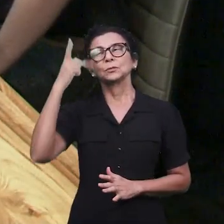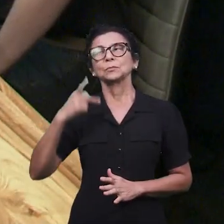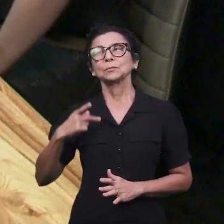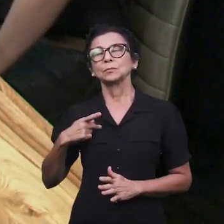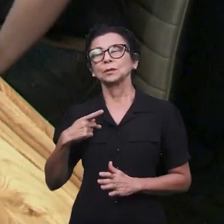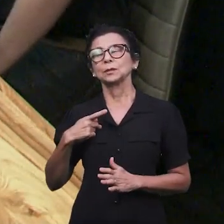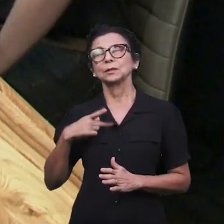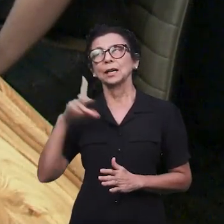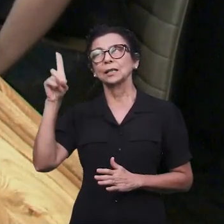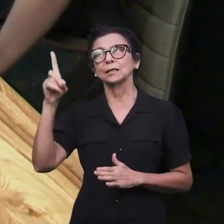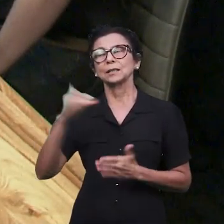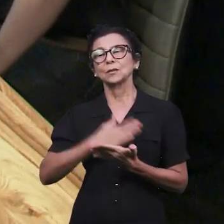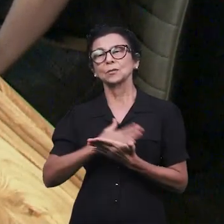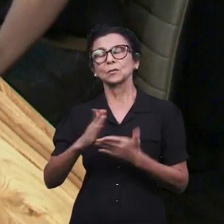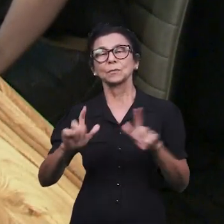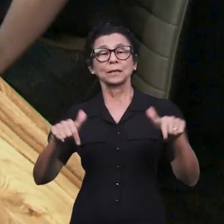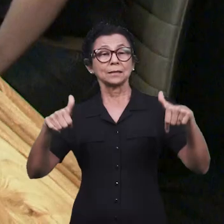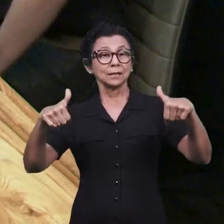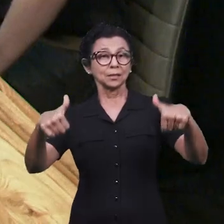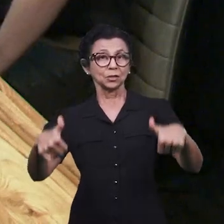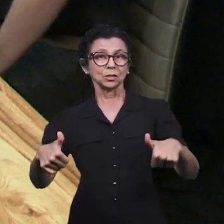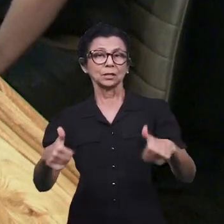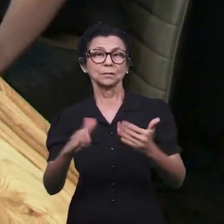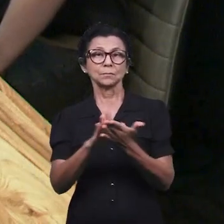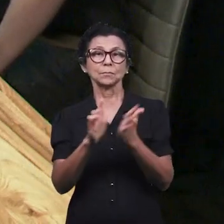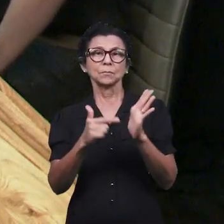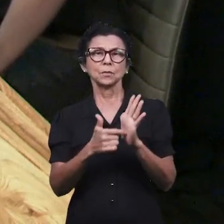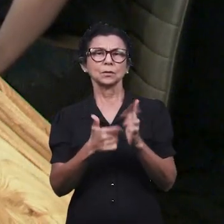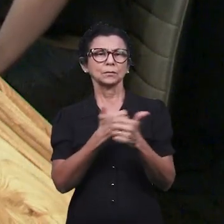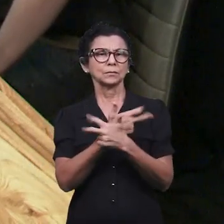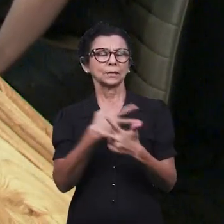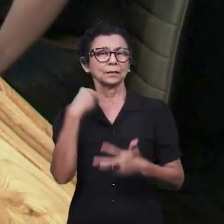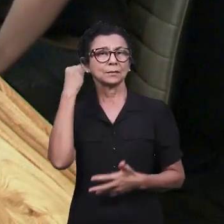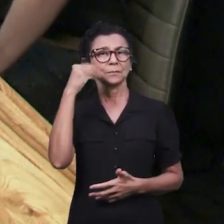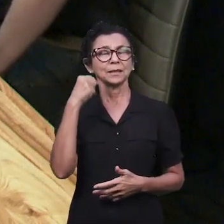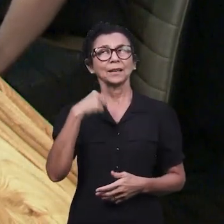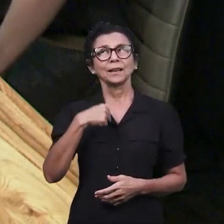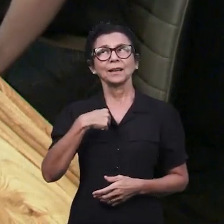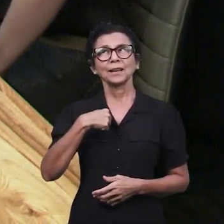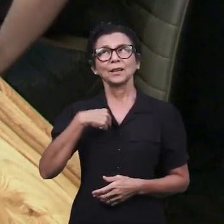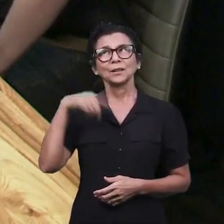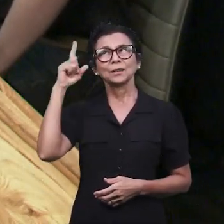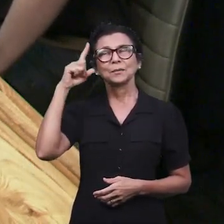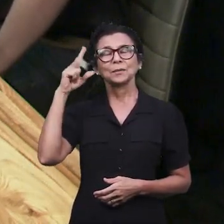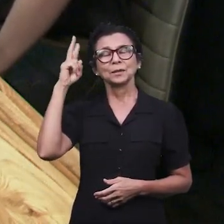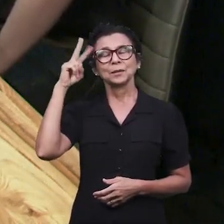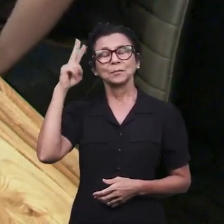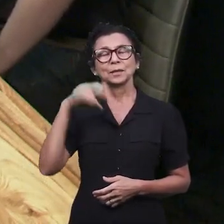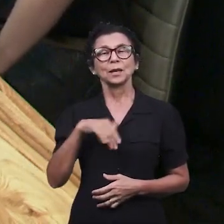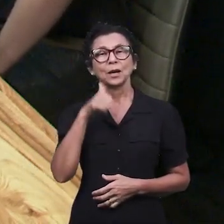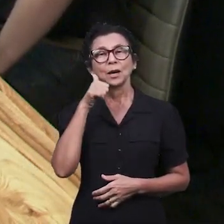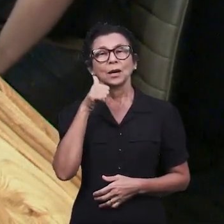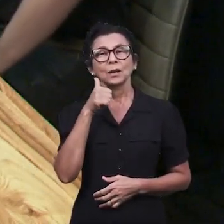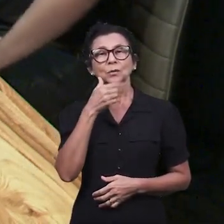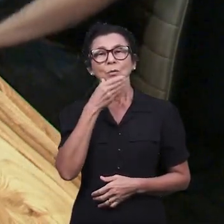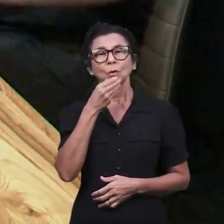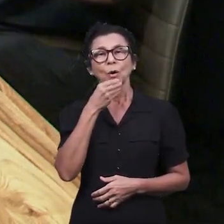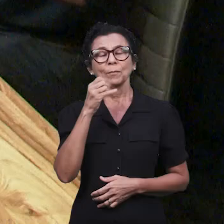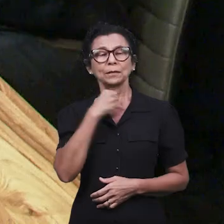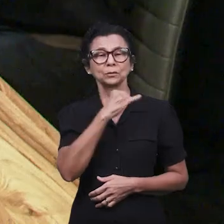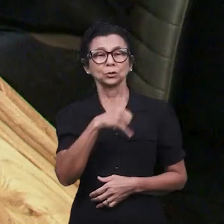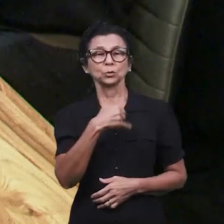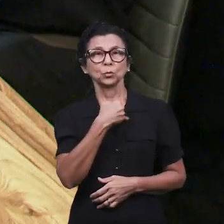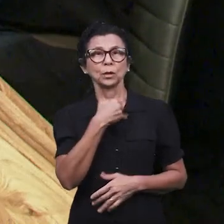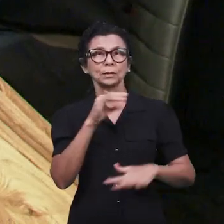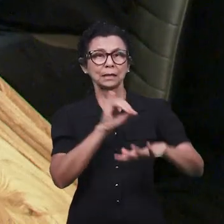E a palavra nos mostra isso em diversas experiências. Eu me lembrei daquela experiência de João, na ilha de Patmos.